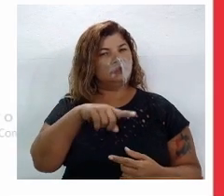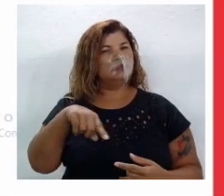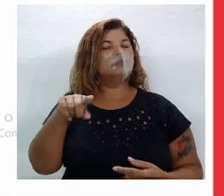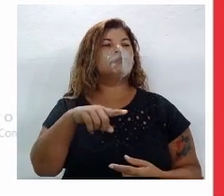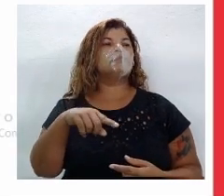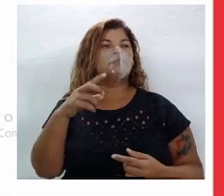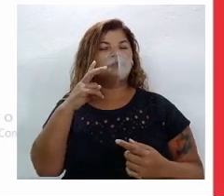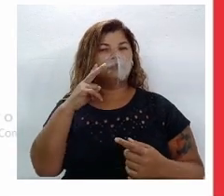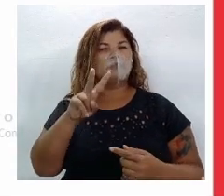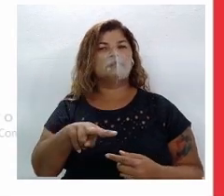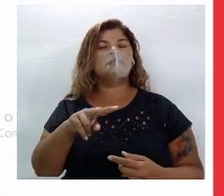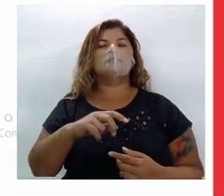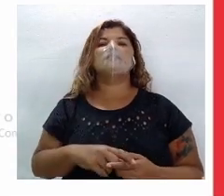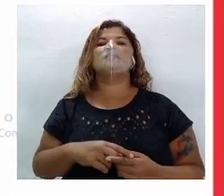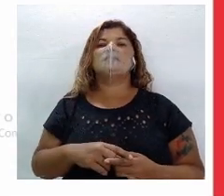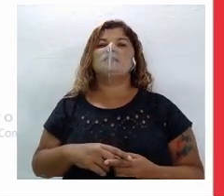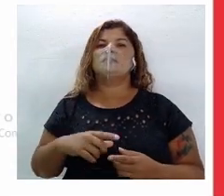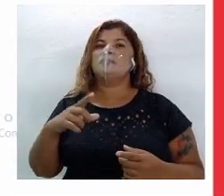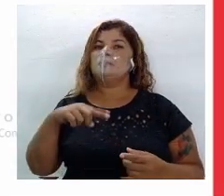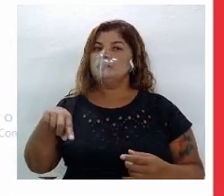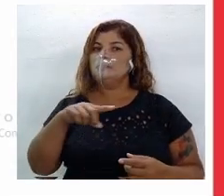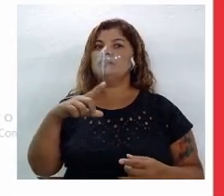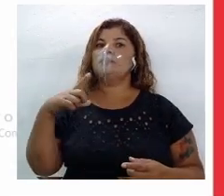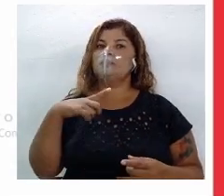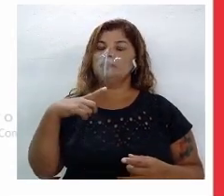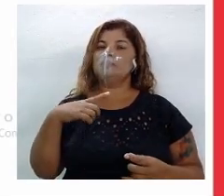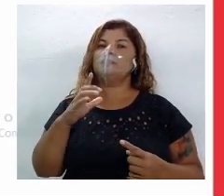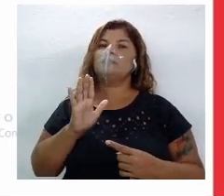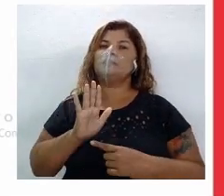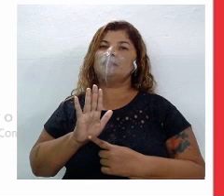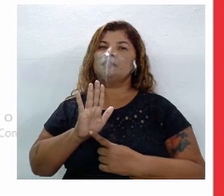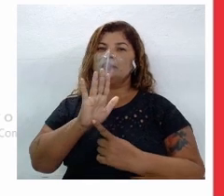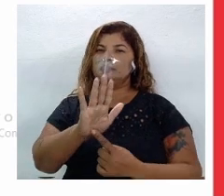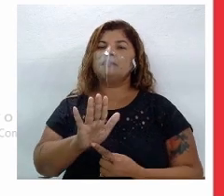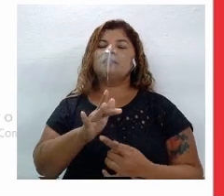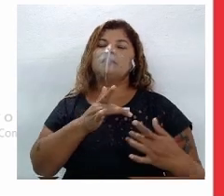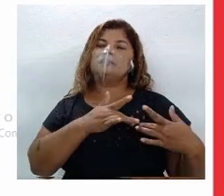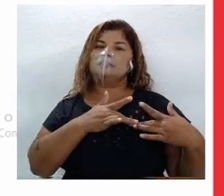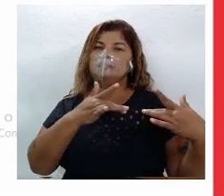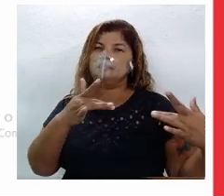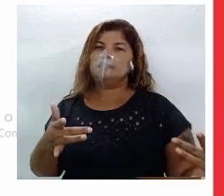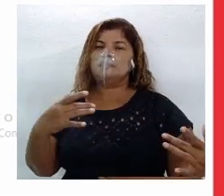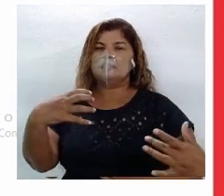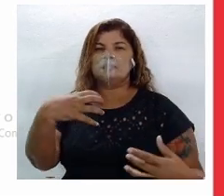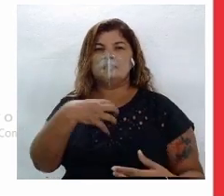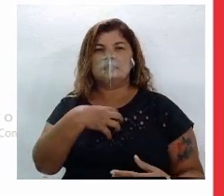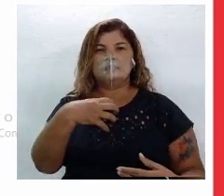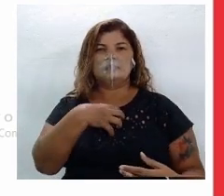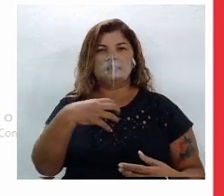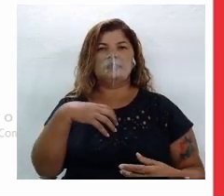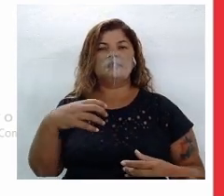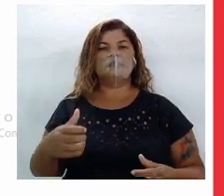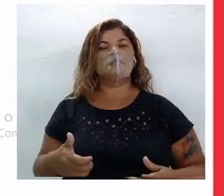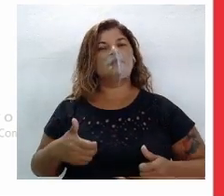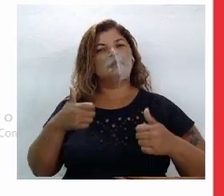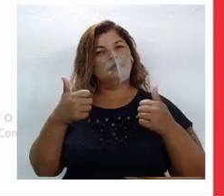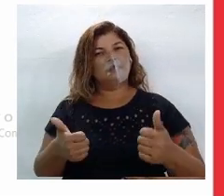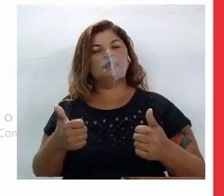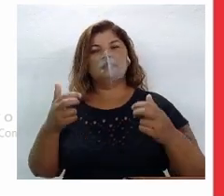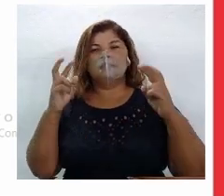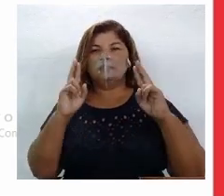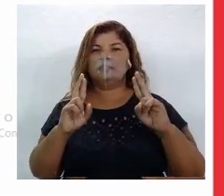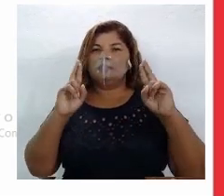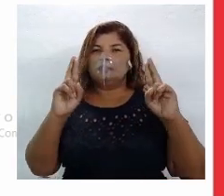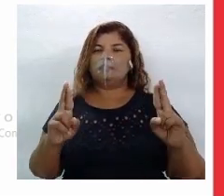e reflitam. Nós temos a solidariedade, é o sentimento que melhor expressa